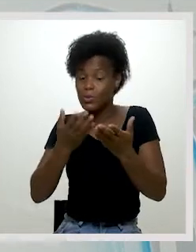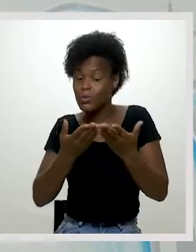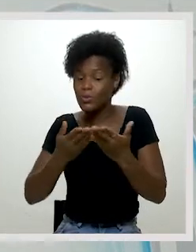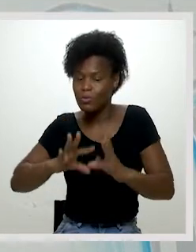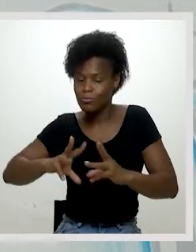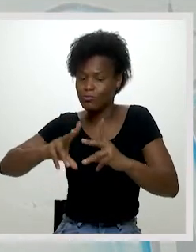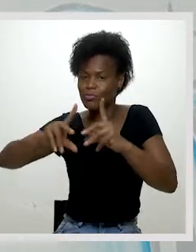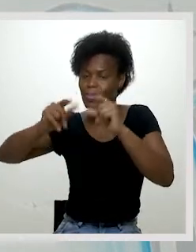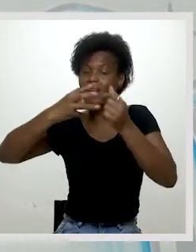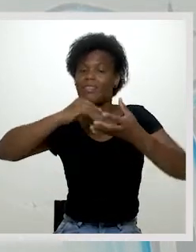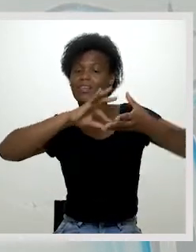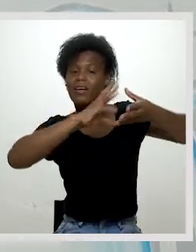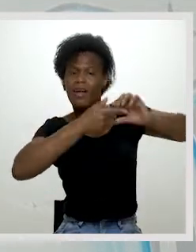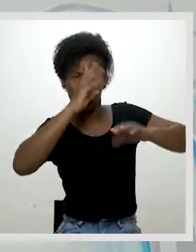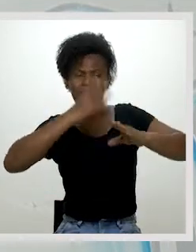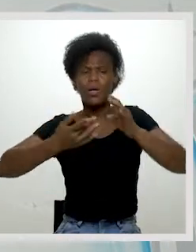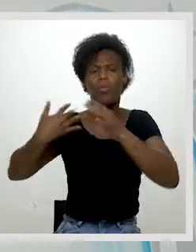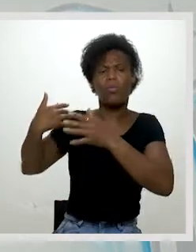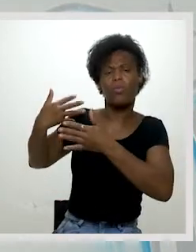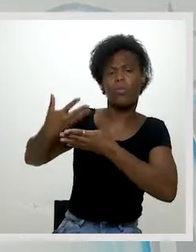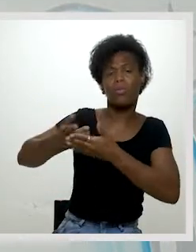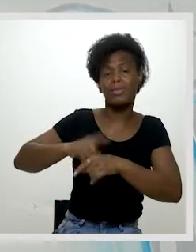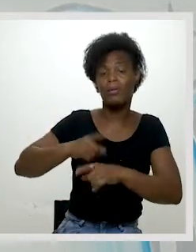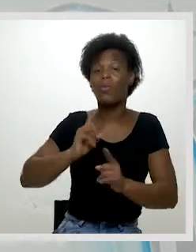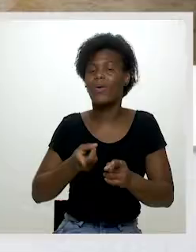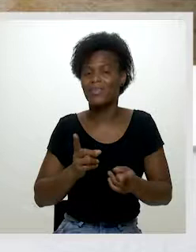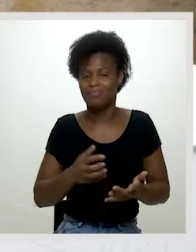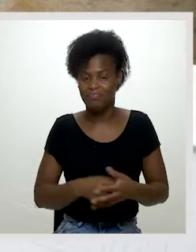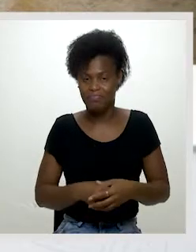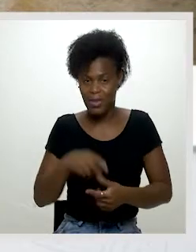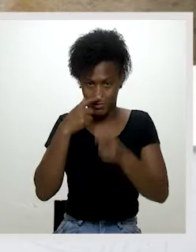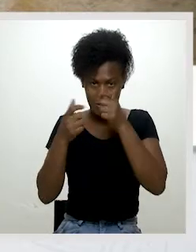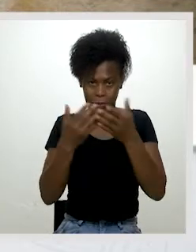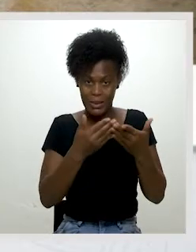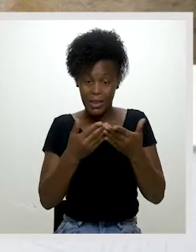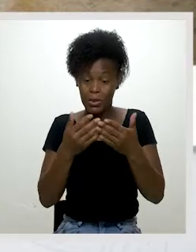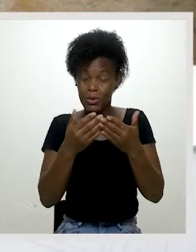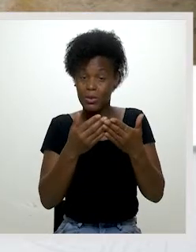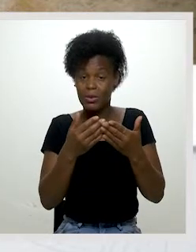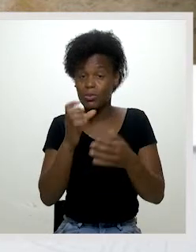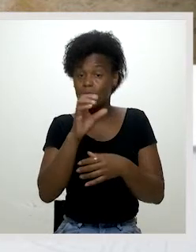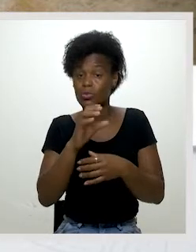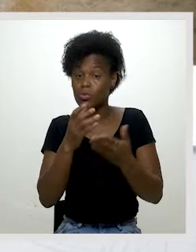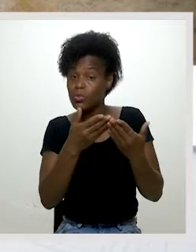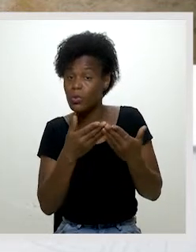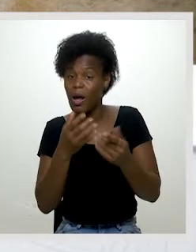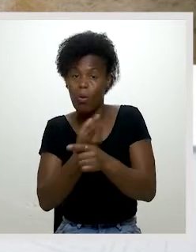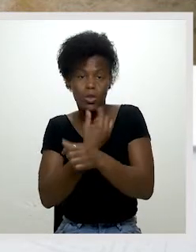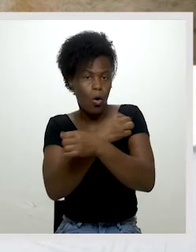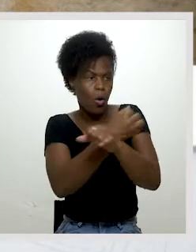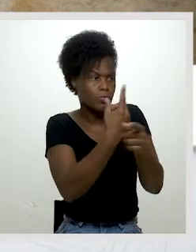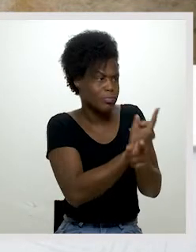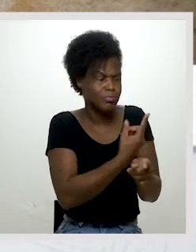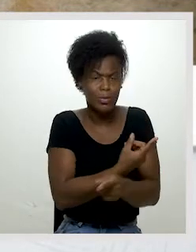evolução do nosso planeta. O que é que tem acontecido ao longo dos tempos. Os cientistas estudam os fósseis para